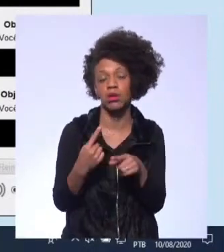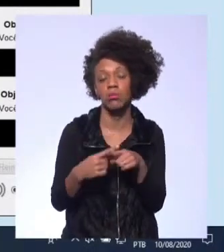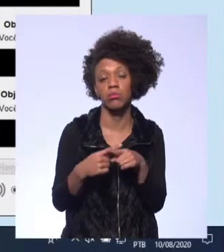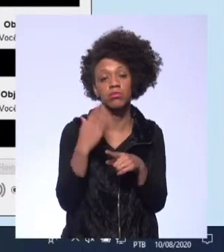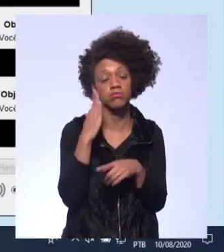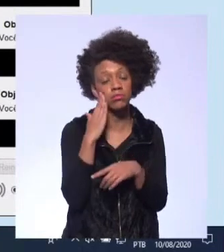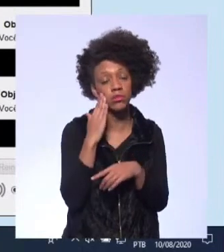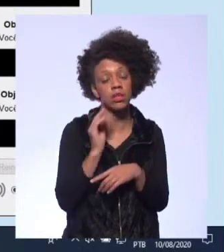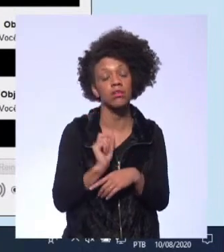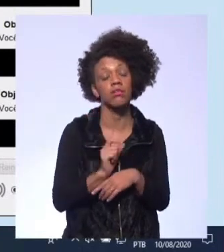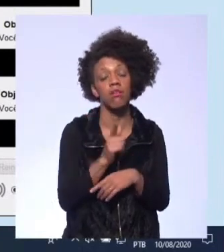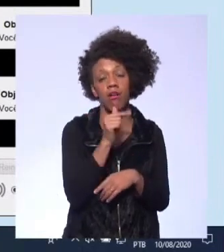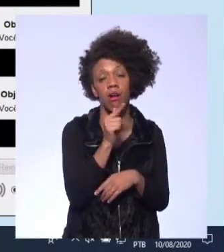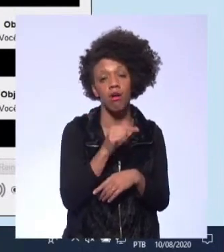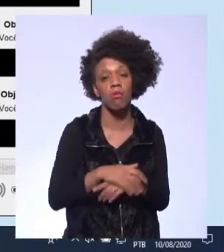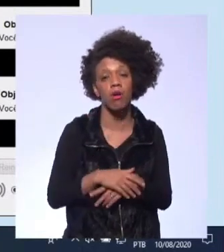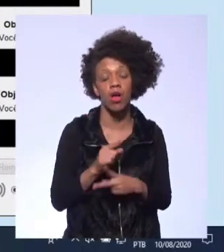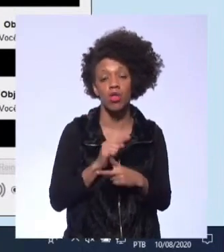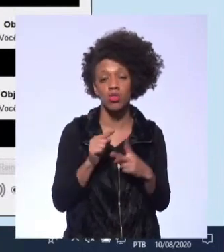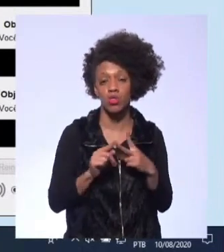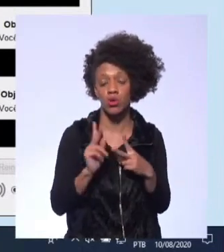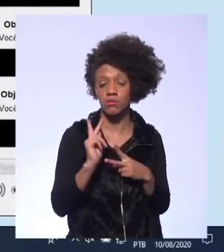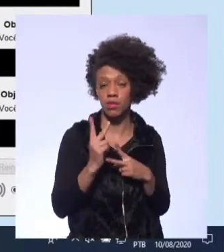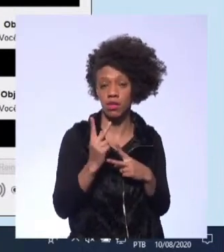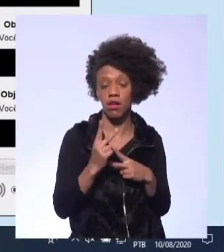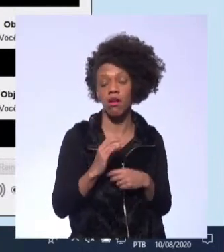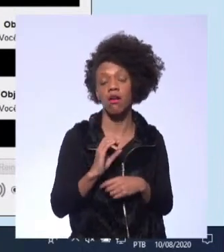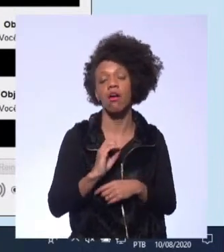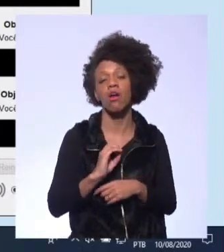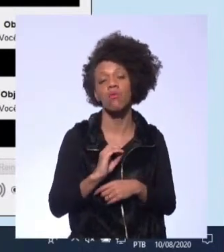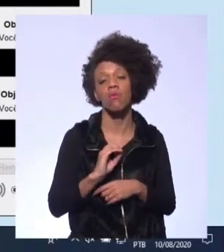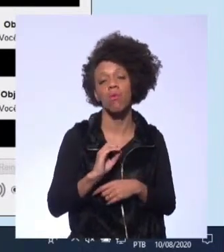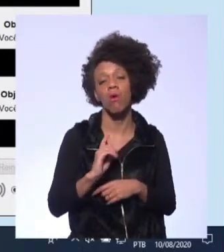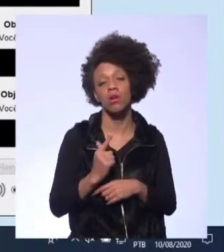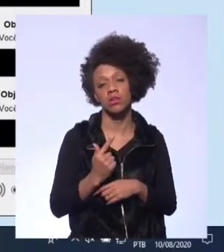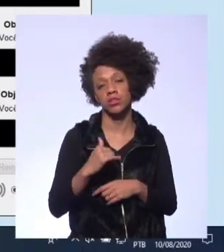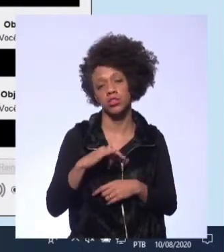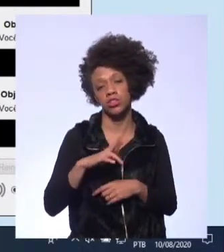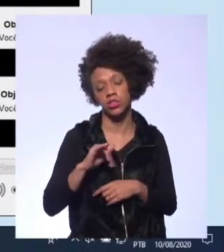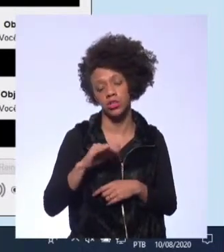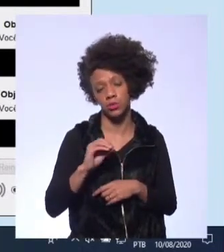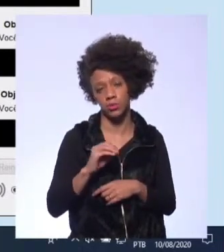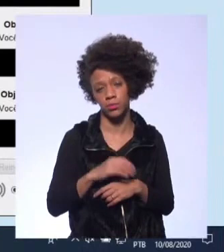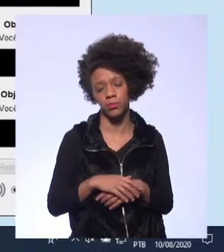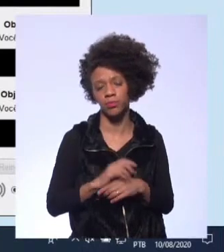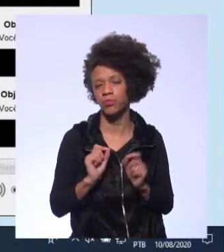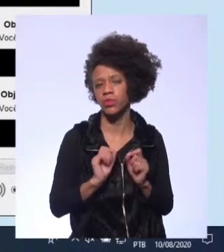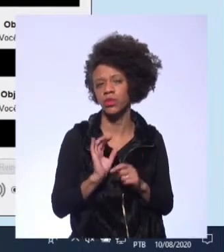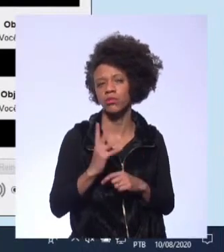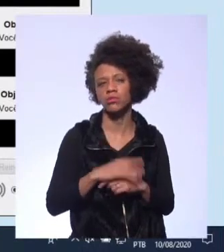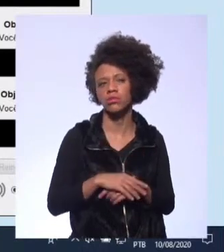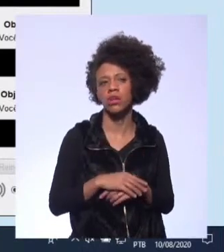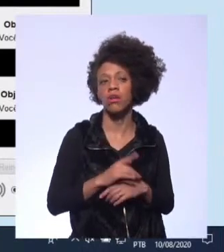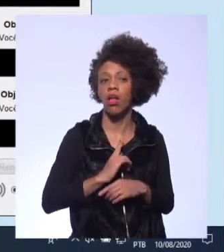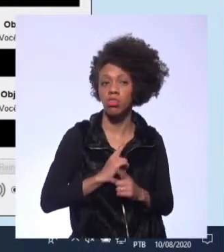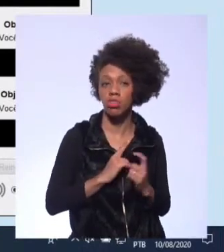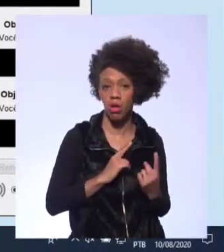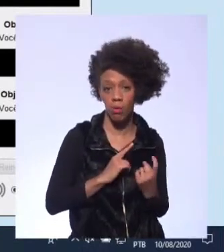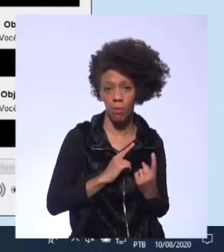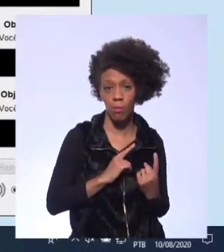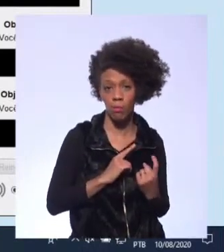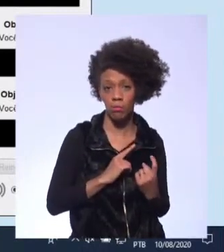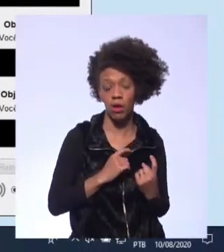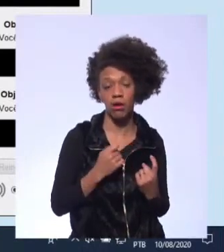sei que a água são 2 Hs e um oxigênio. O que acontece? Eu tenho uma molécula de oxigênio pendente ainda. Então,